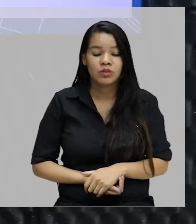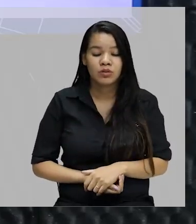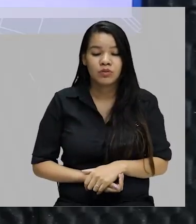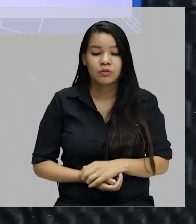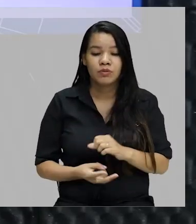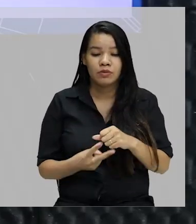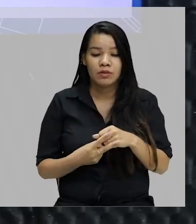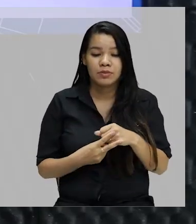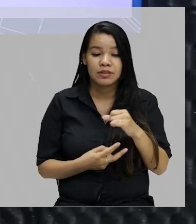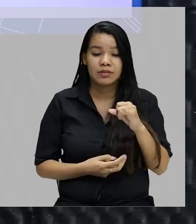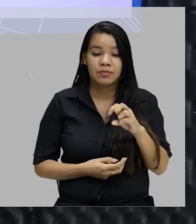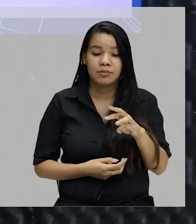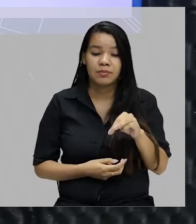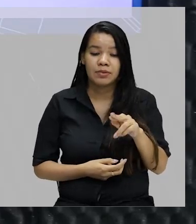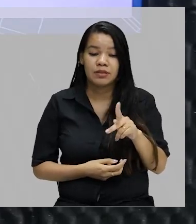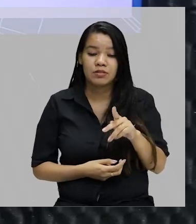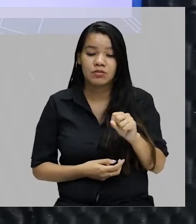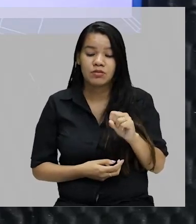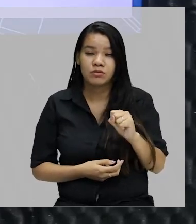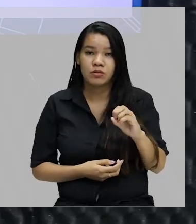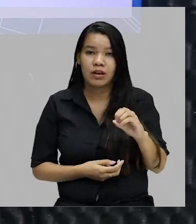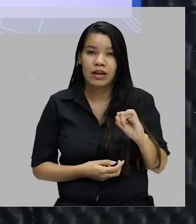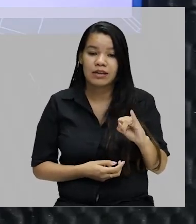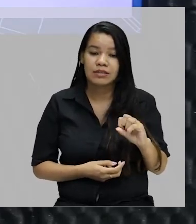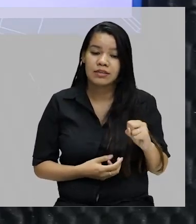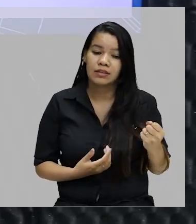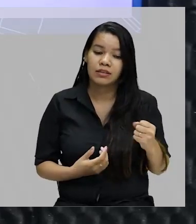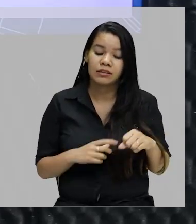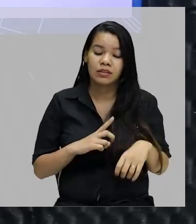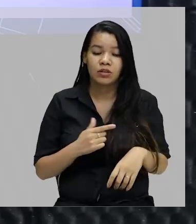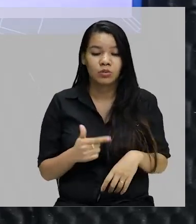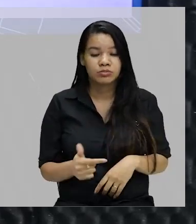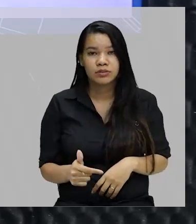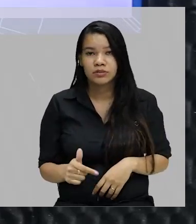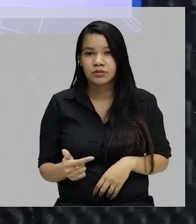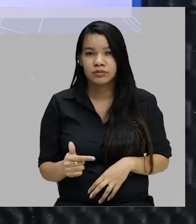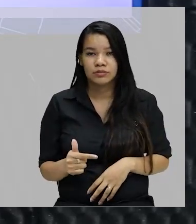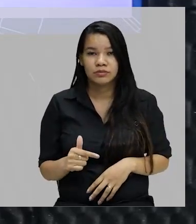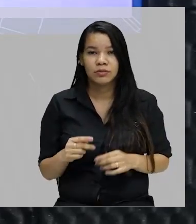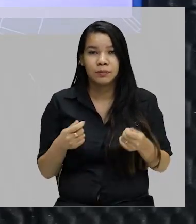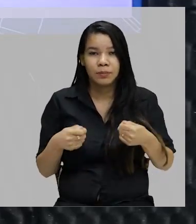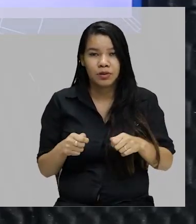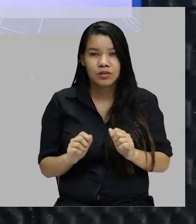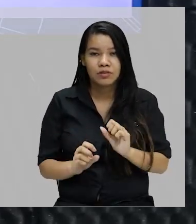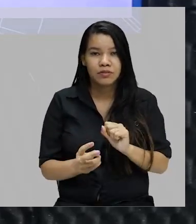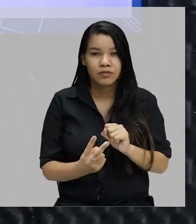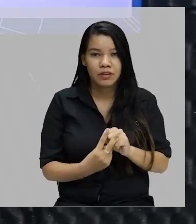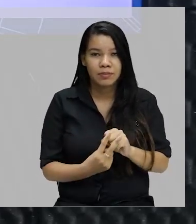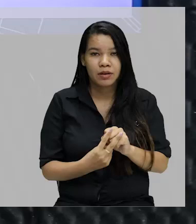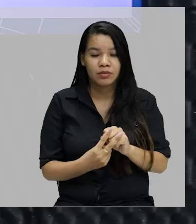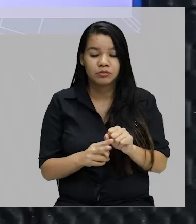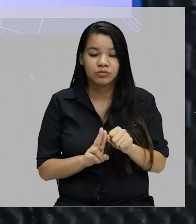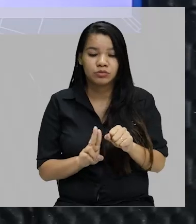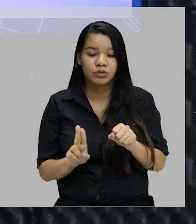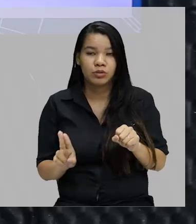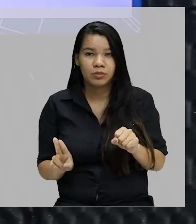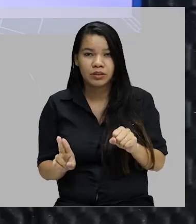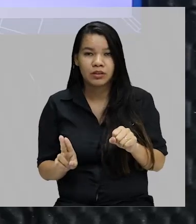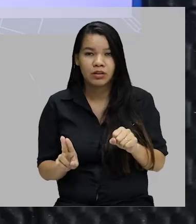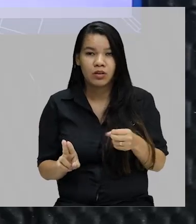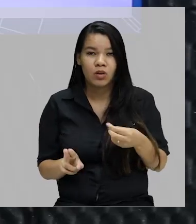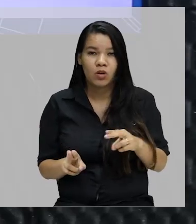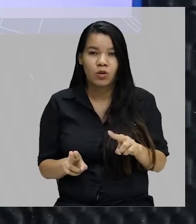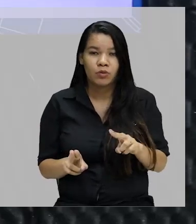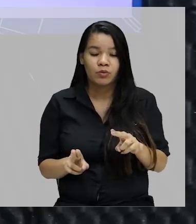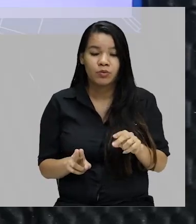o sujeito é classificado como inexistente. Esse predicado pode ser verbal, pode ser nominal e pode ser